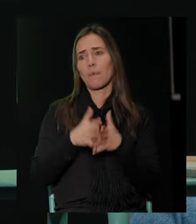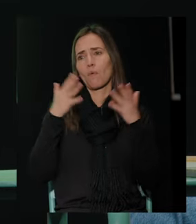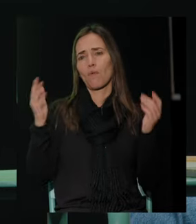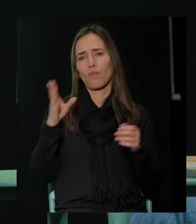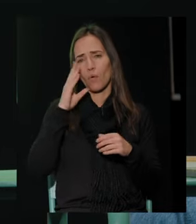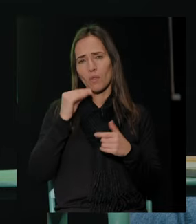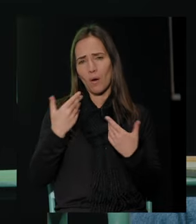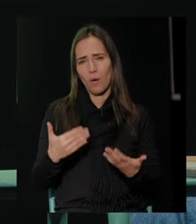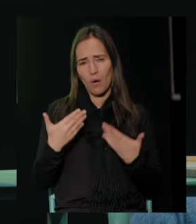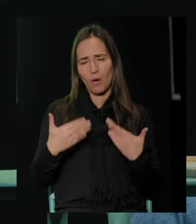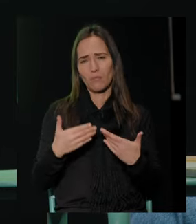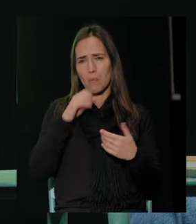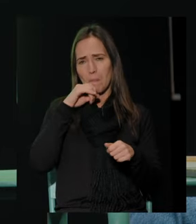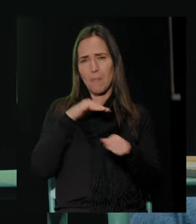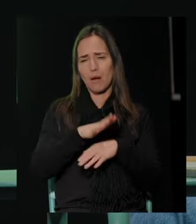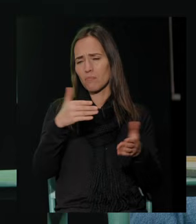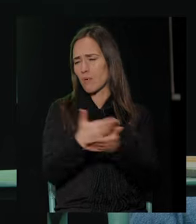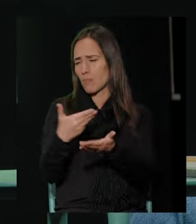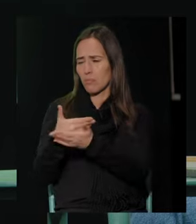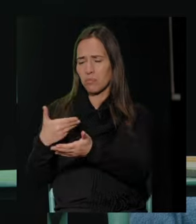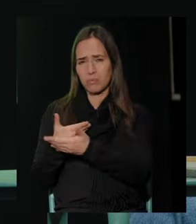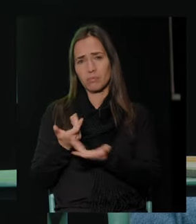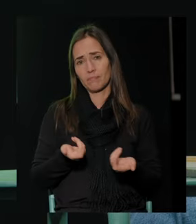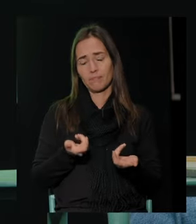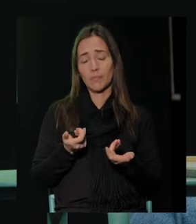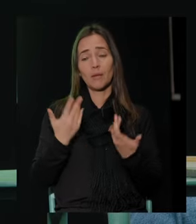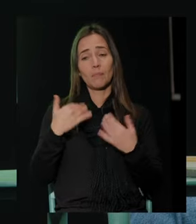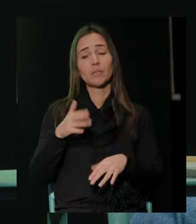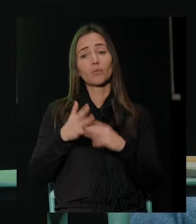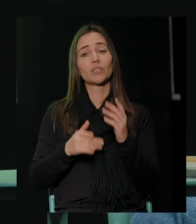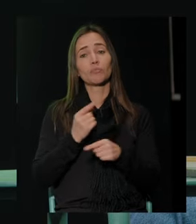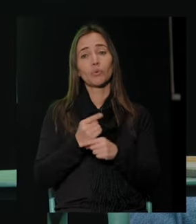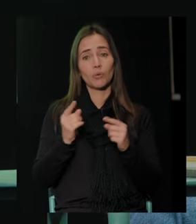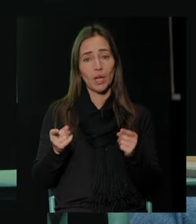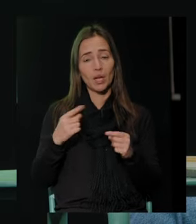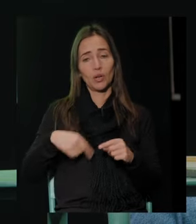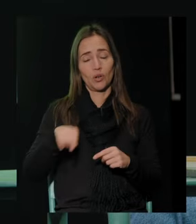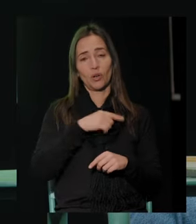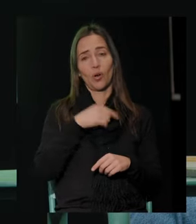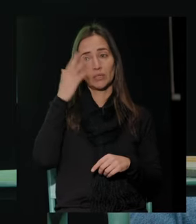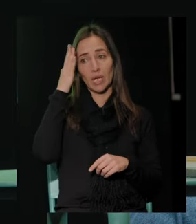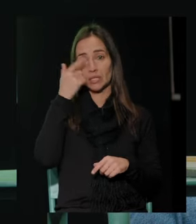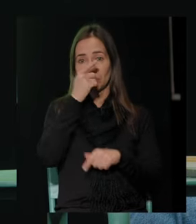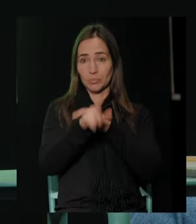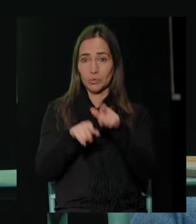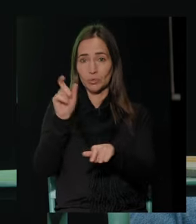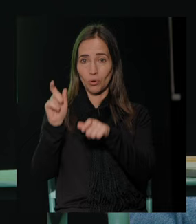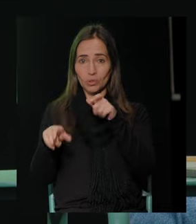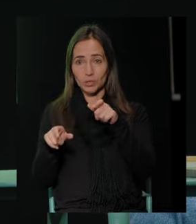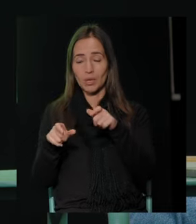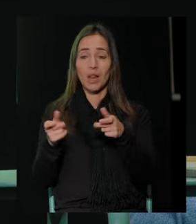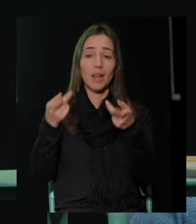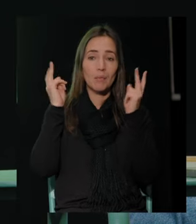é este cemitério a céu aberto que temos às portas da Europa. Mas isto acontece também precisamente porque achamos que aquelas pessoas não merecem